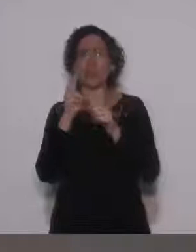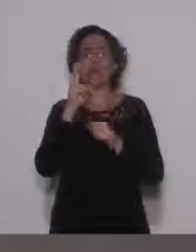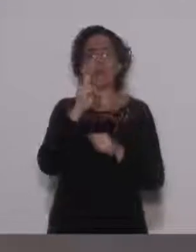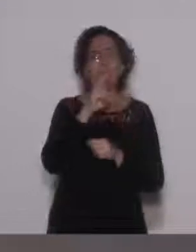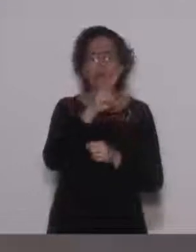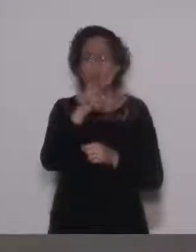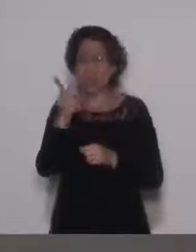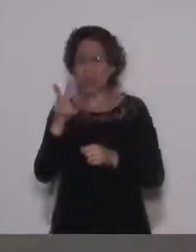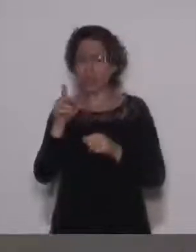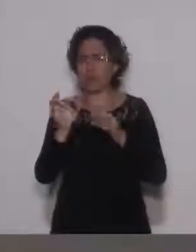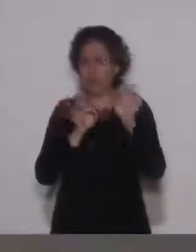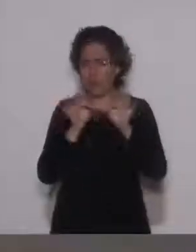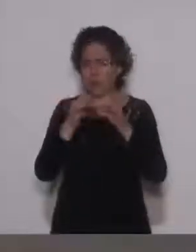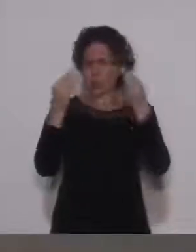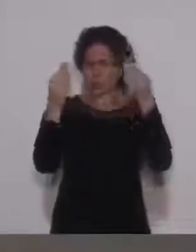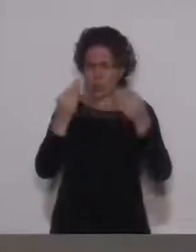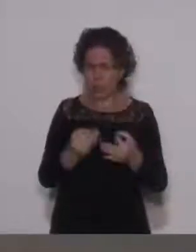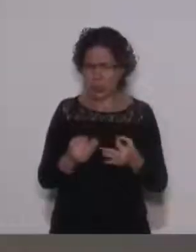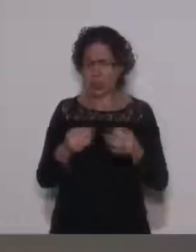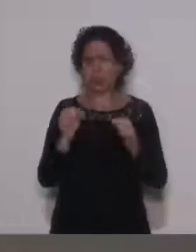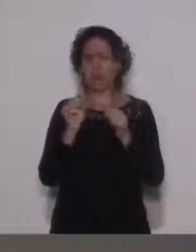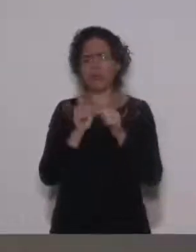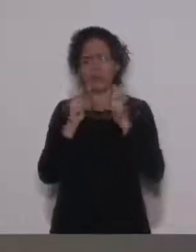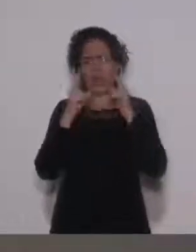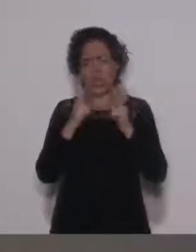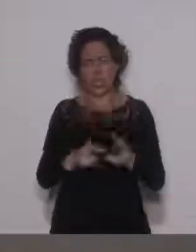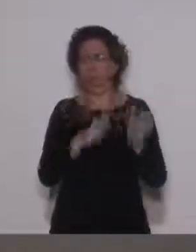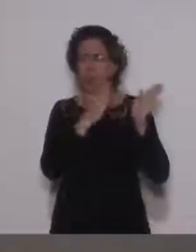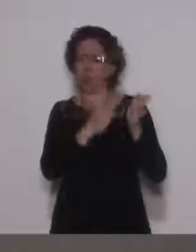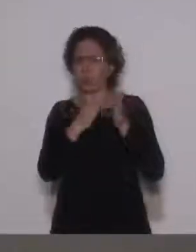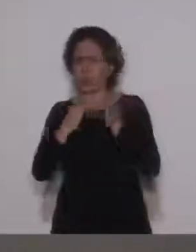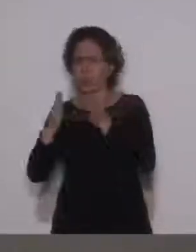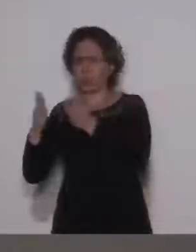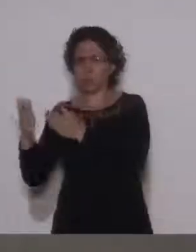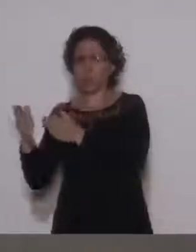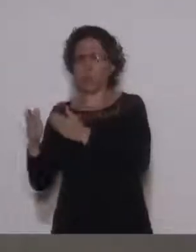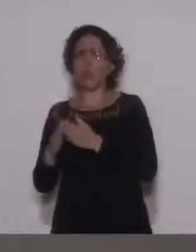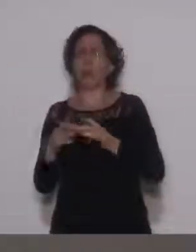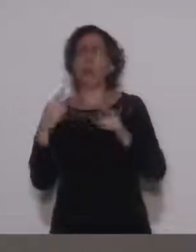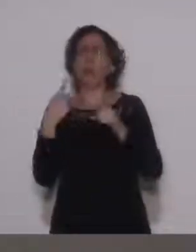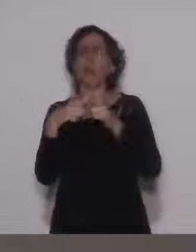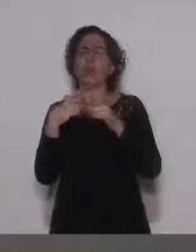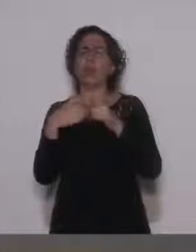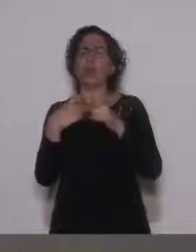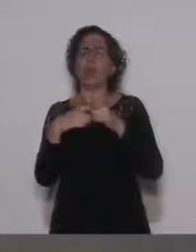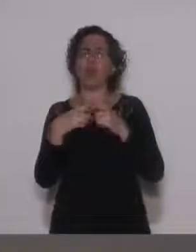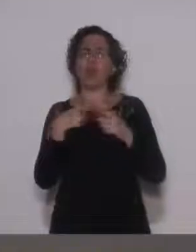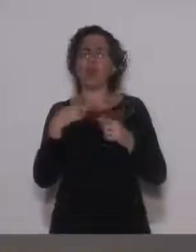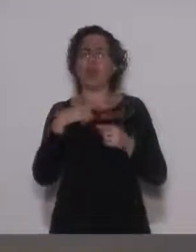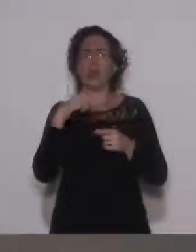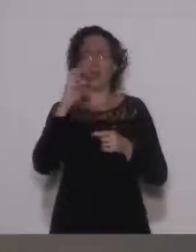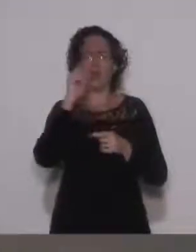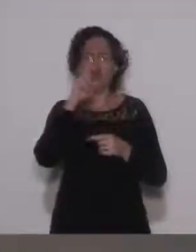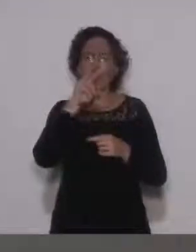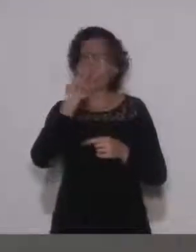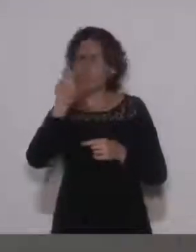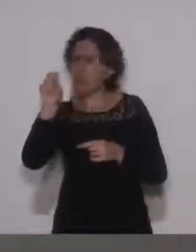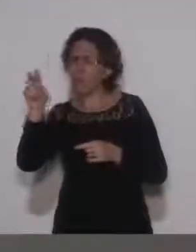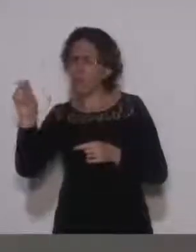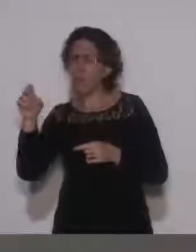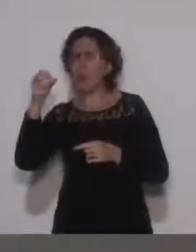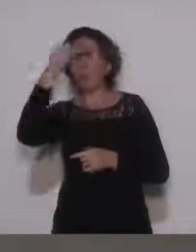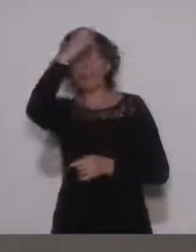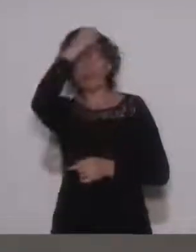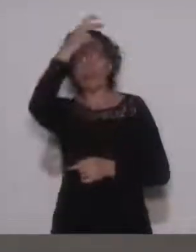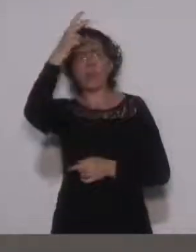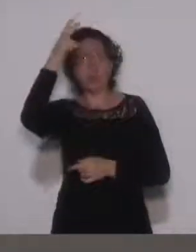verificar se está funcionando e padronizar. Por que eu digo isso? Porque na maioria das situações que eu tenho verificado, a prefeitura